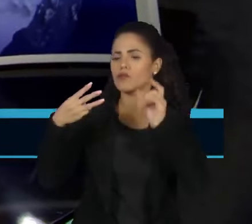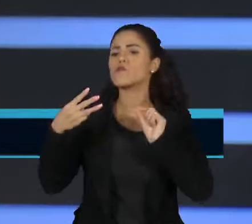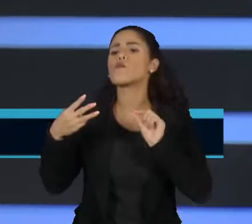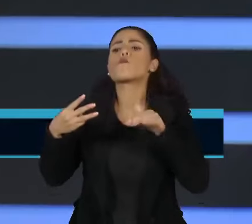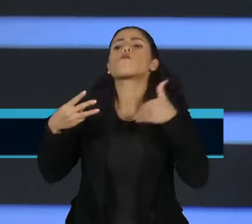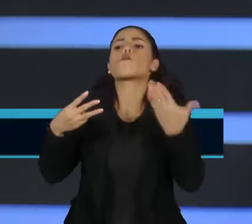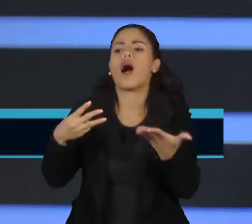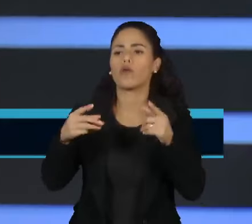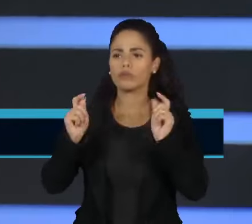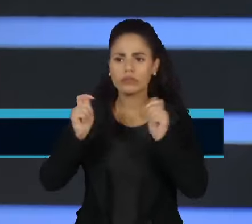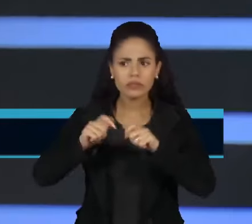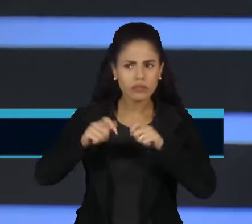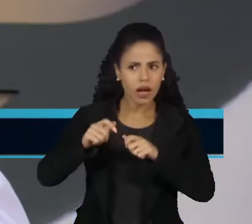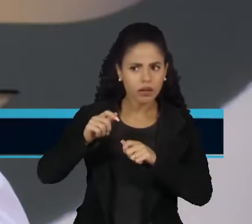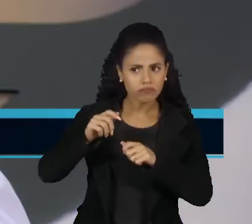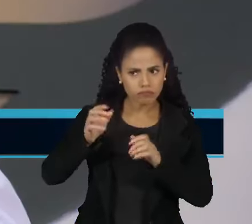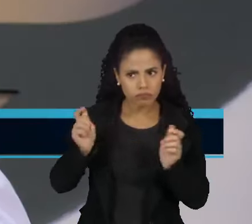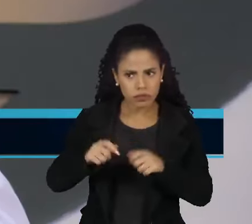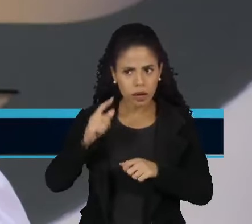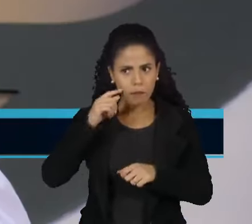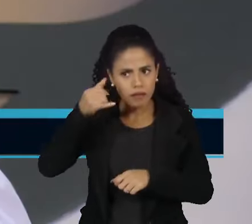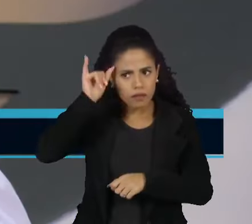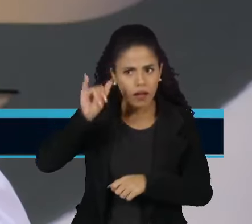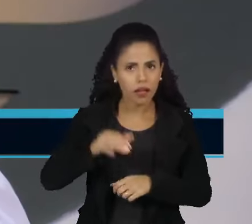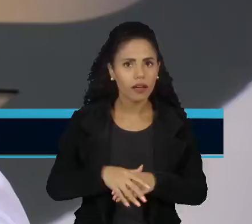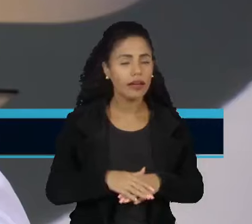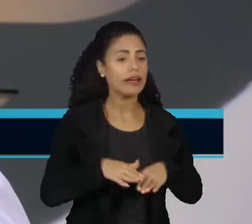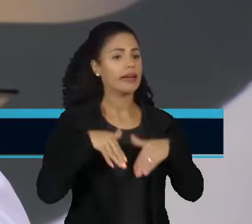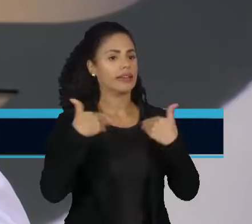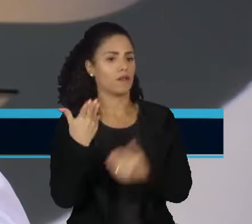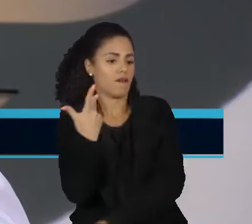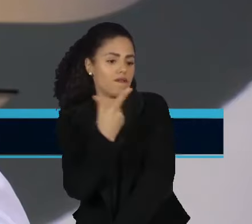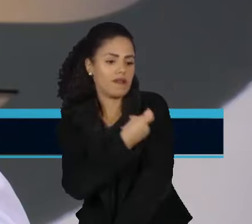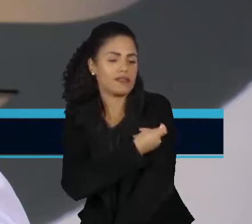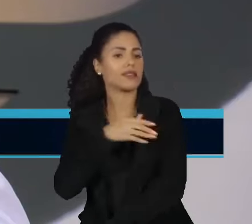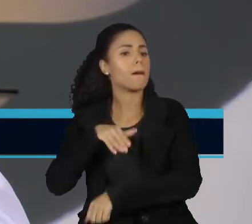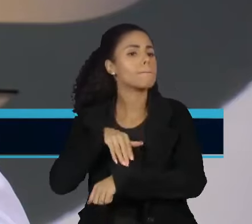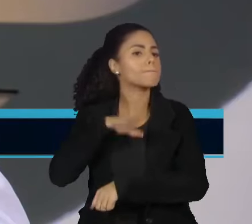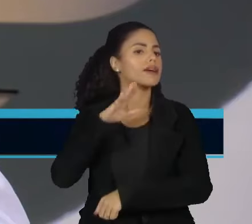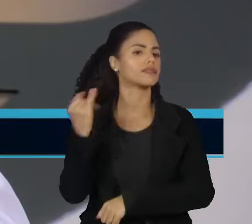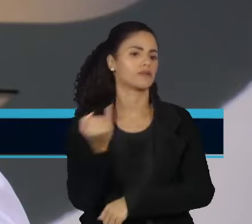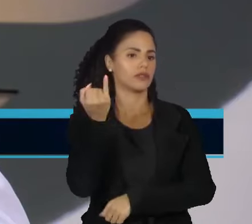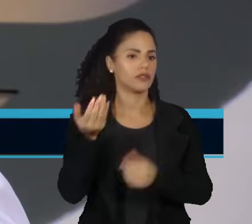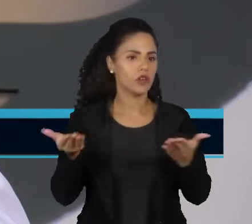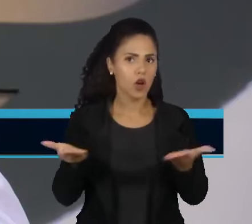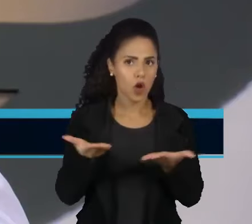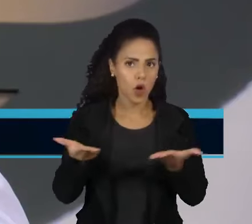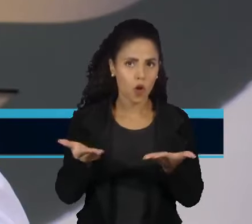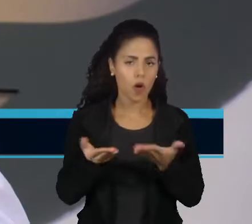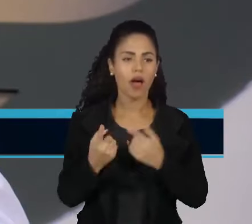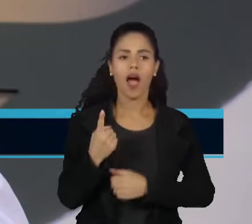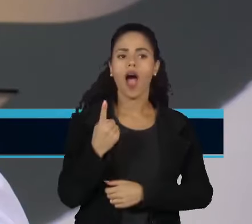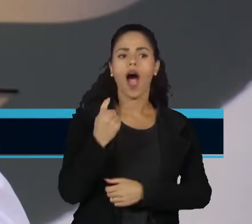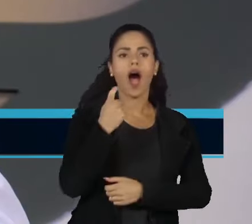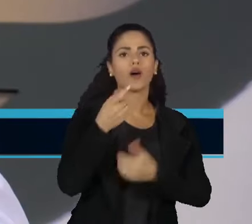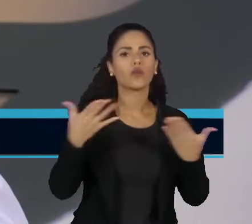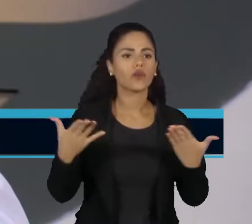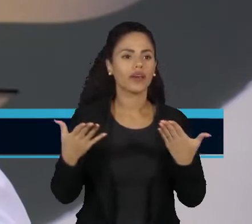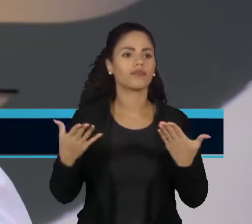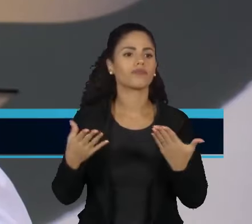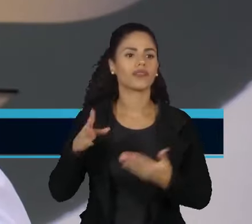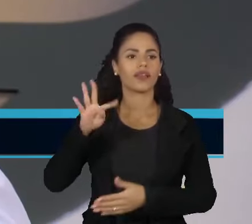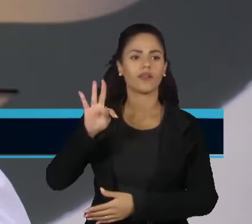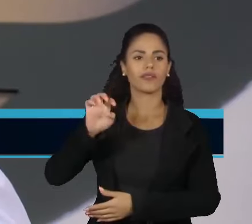ainda dá tempo de se proteger? Sim, a vacina provavelmente mais importante nesse momento é uma que a gente dá pouca atenção, que é o